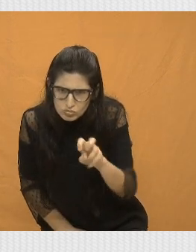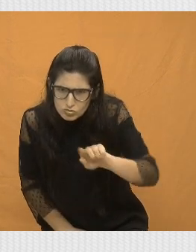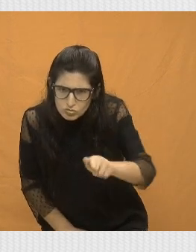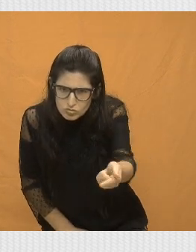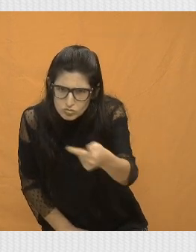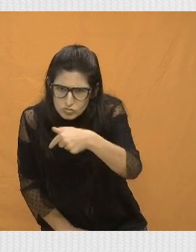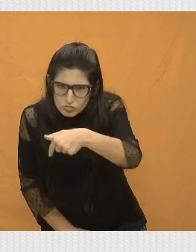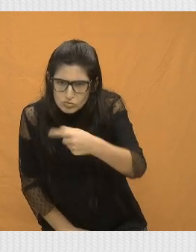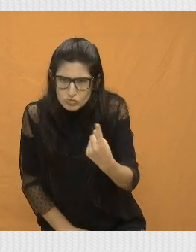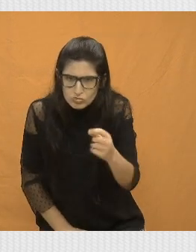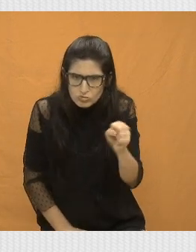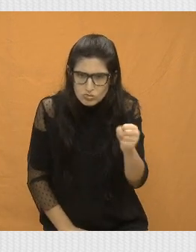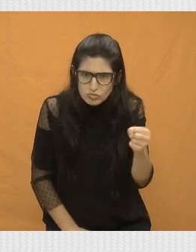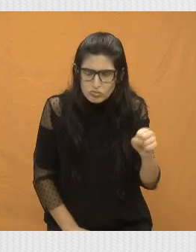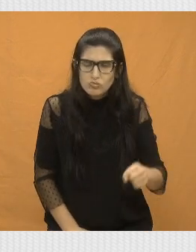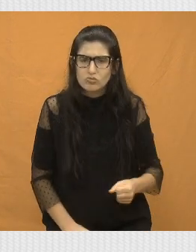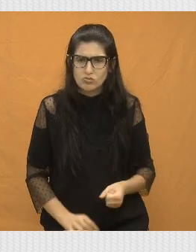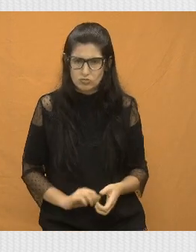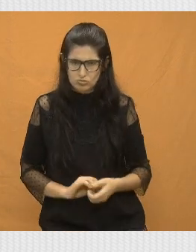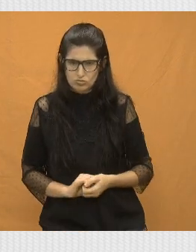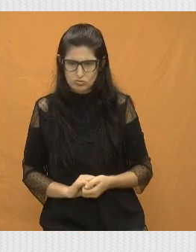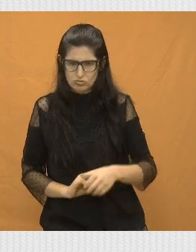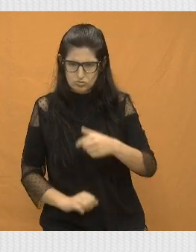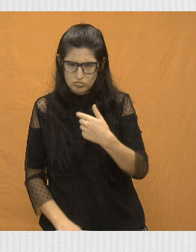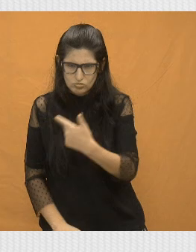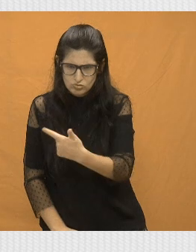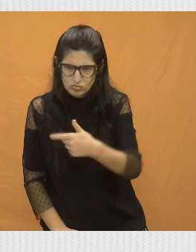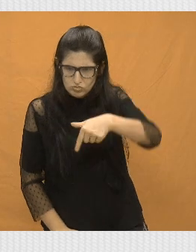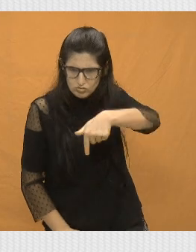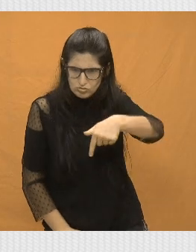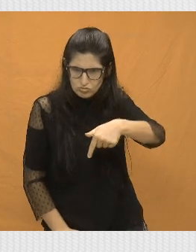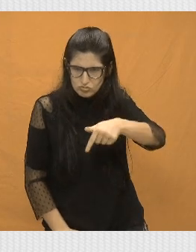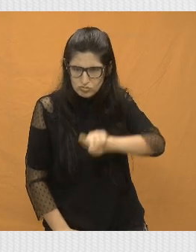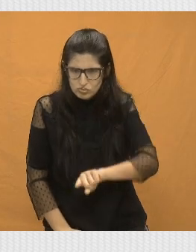235.718.000, chegando a um patamar percentual de